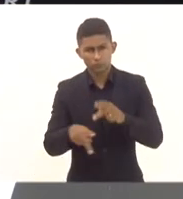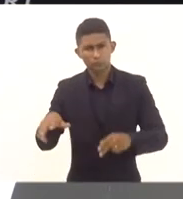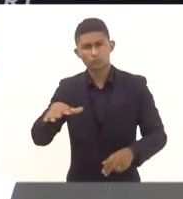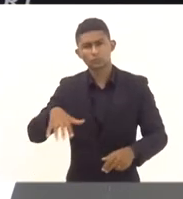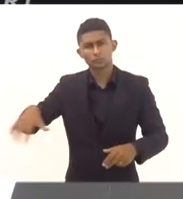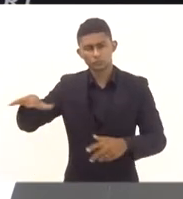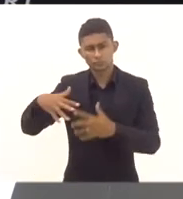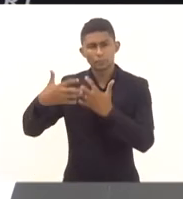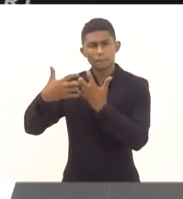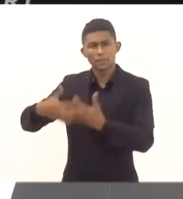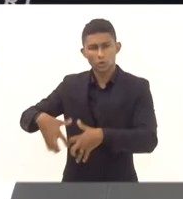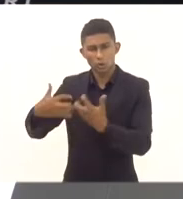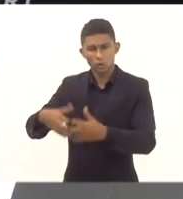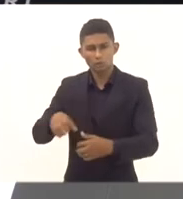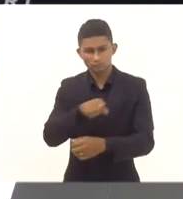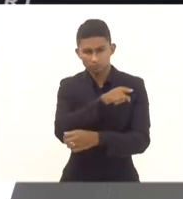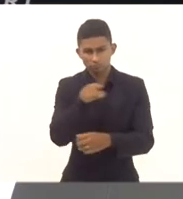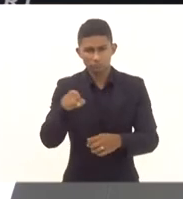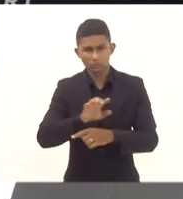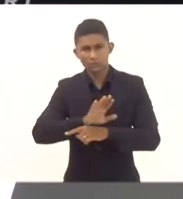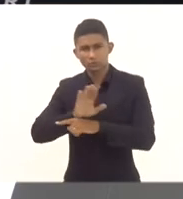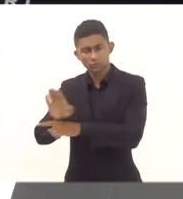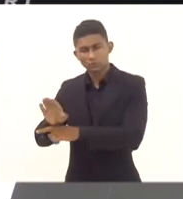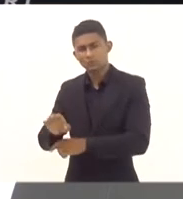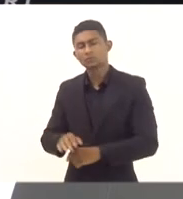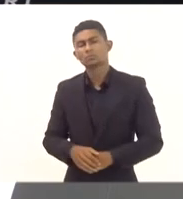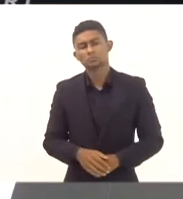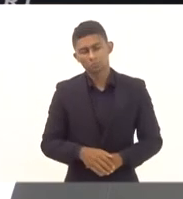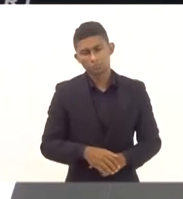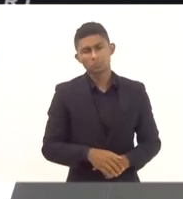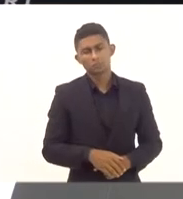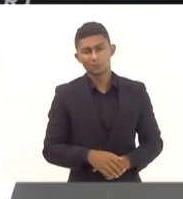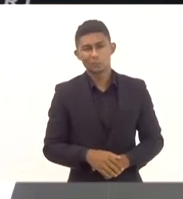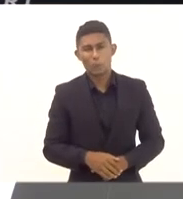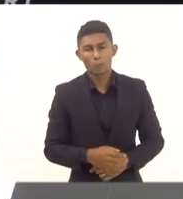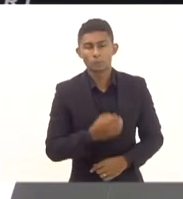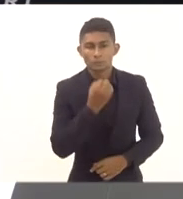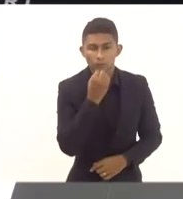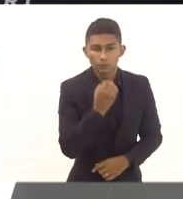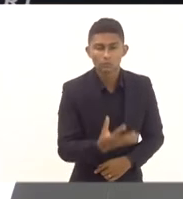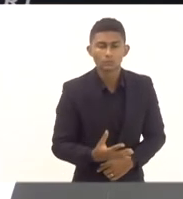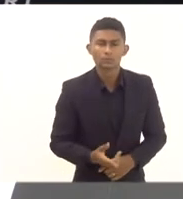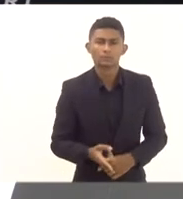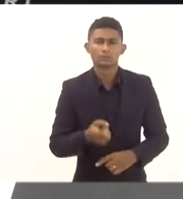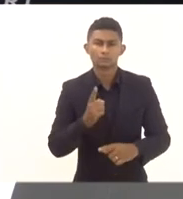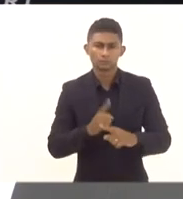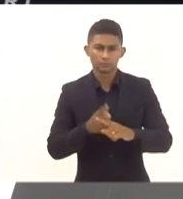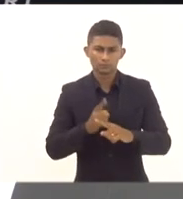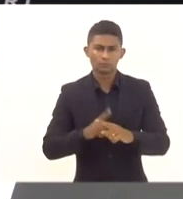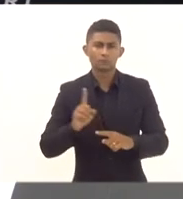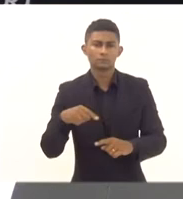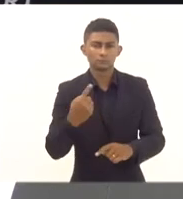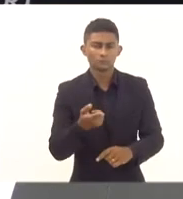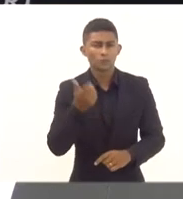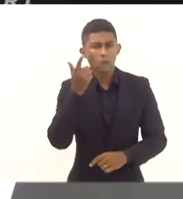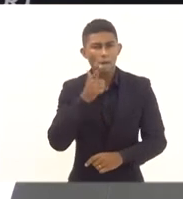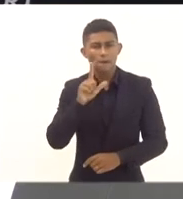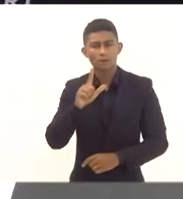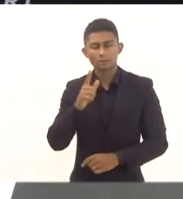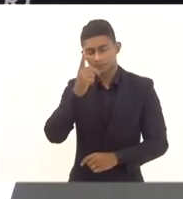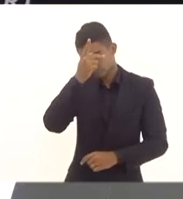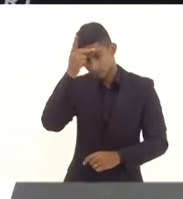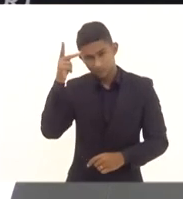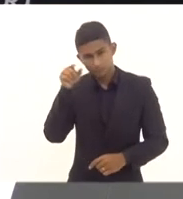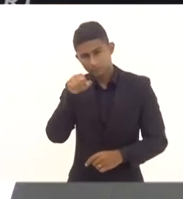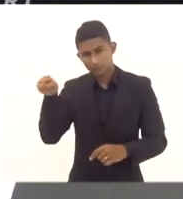Petrópolis para que tivesse o benefício acumulativo e os possibilitou aí para que possamos atender mais de 10 mil